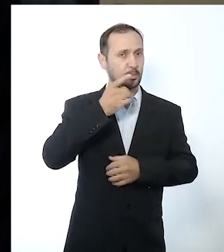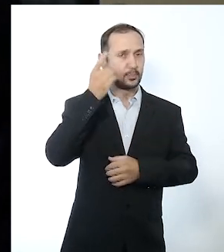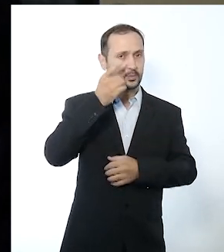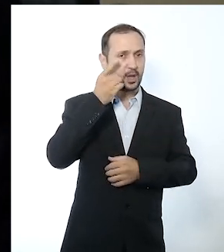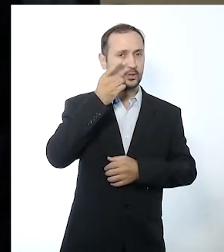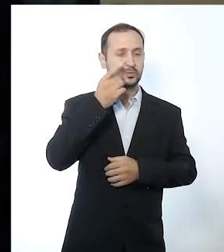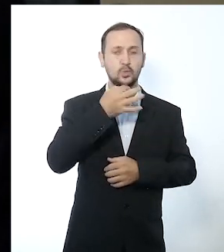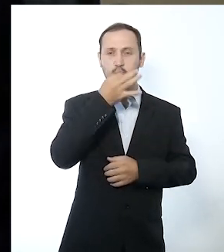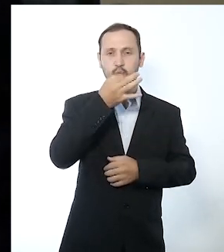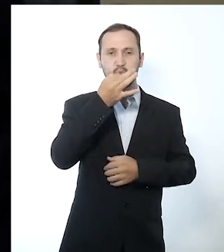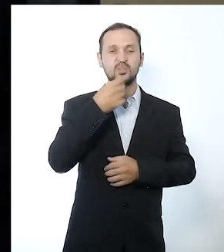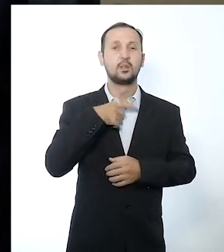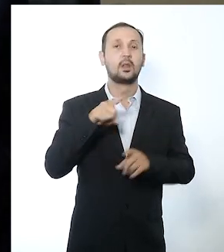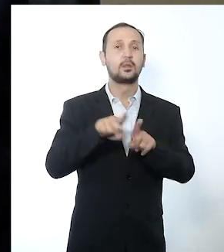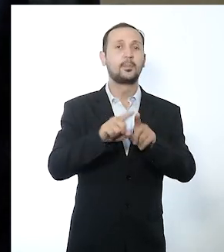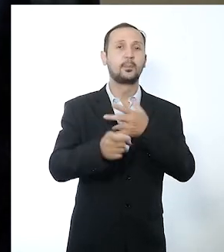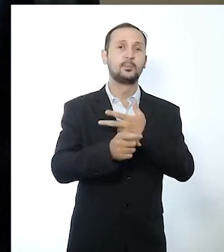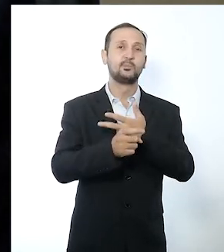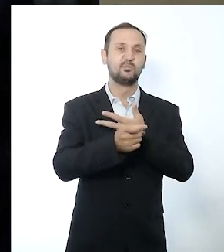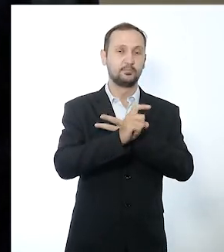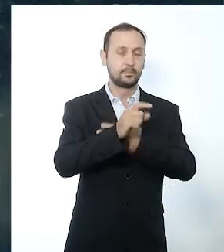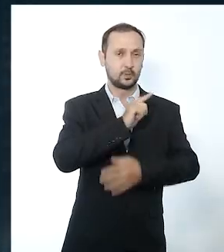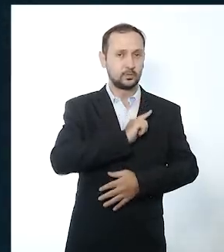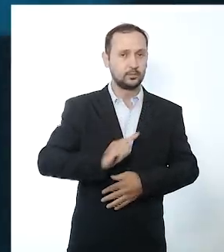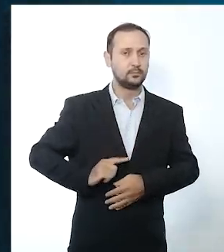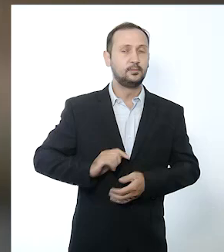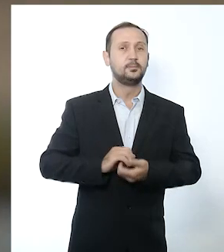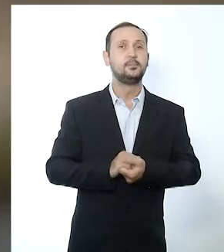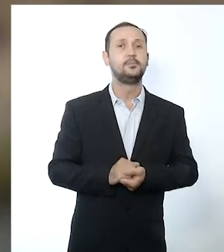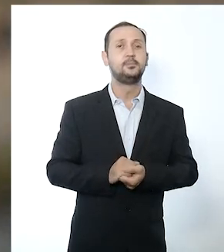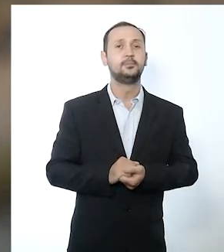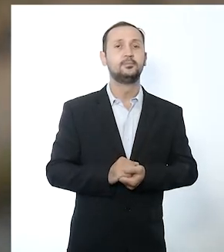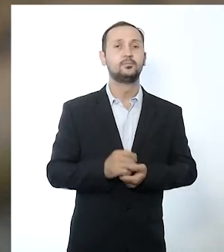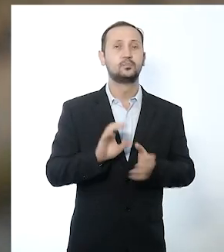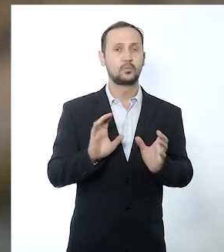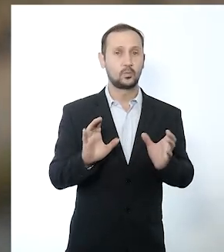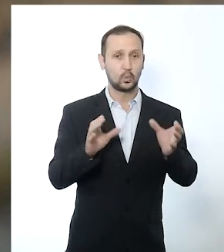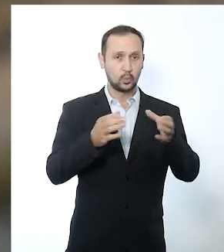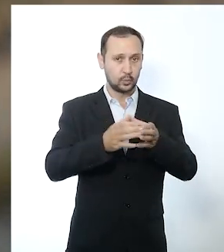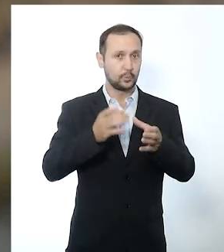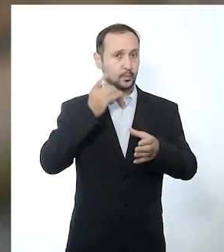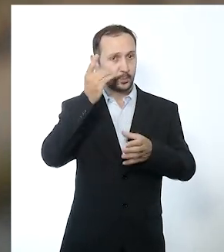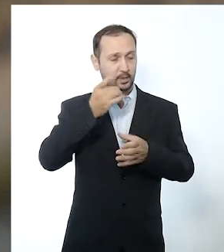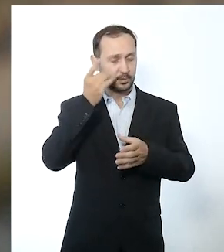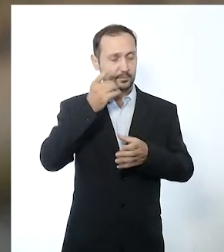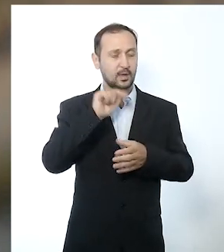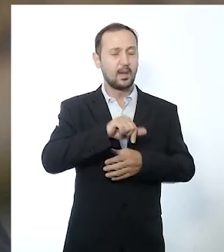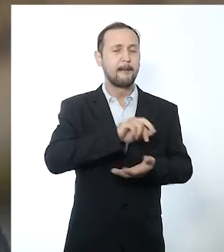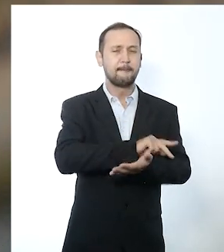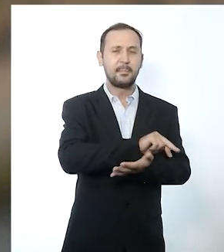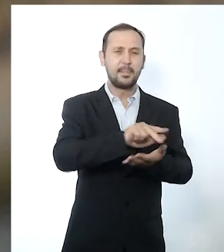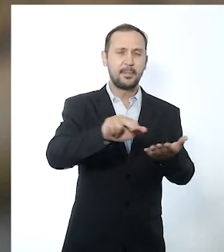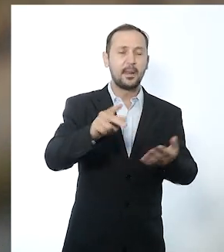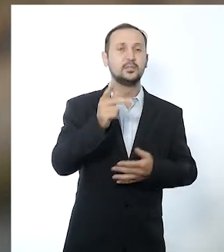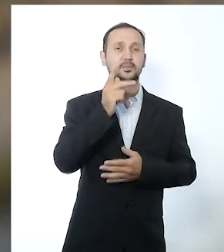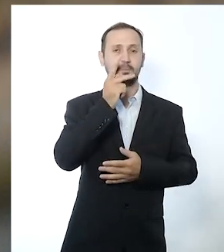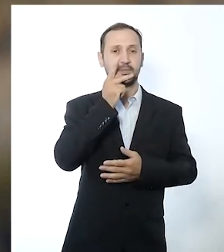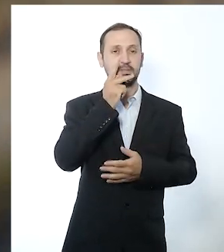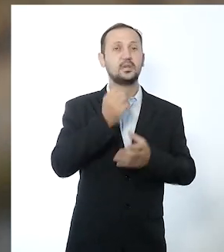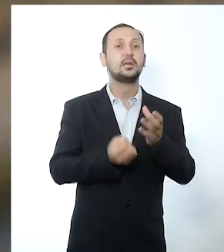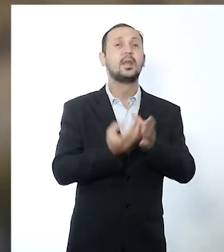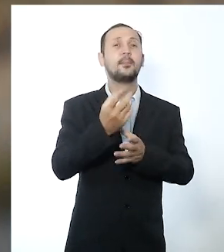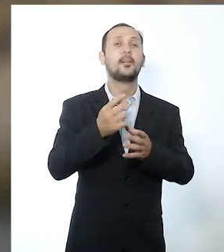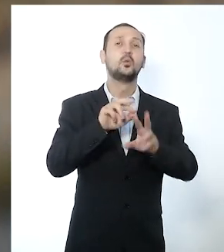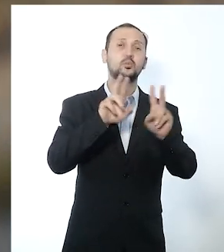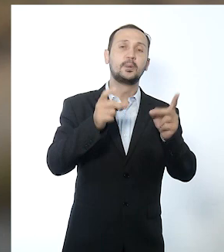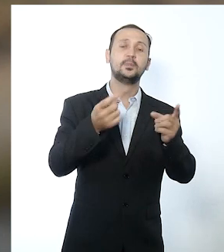pelos parlamentares que aqui estão, pelo governo do Estado e pelos poderes. As frentes parlamentares são grupos multipartidários criados